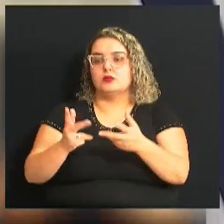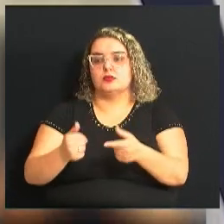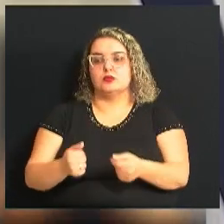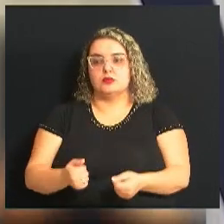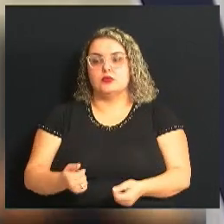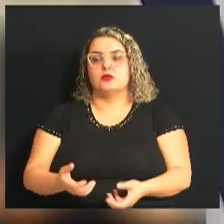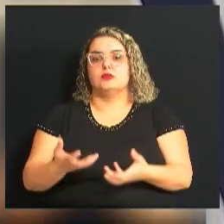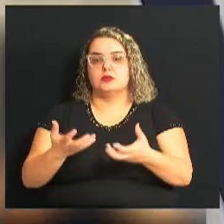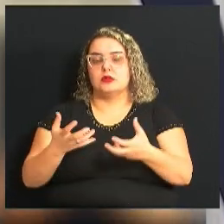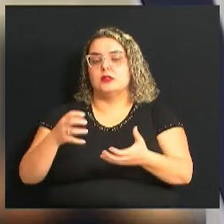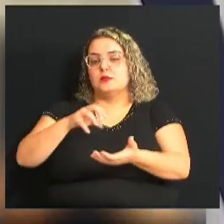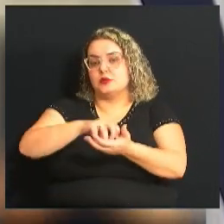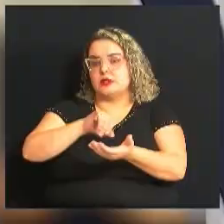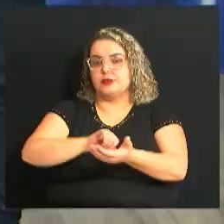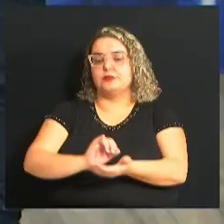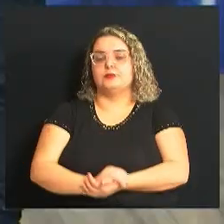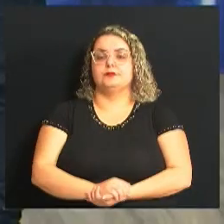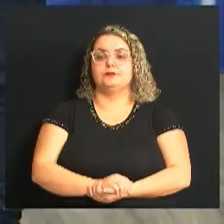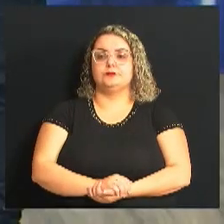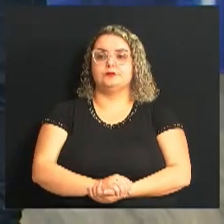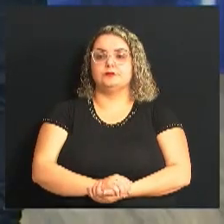para o centro.